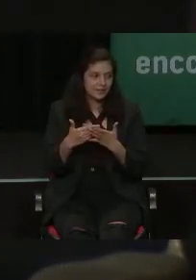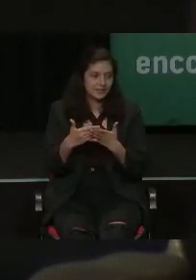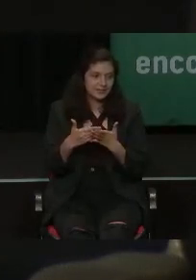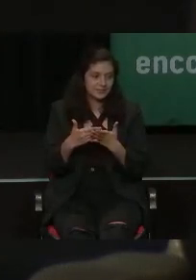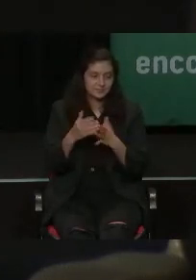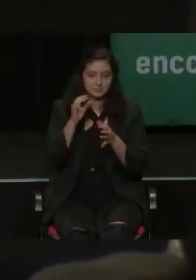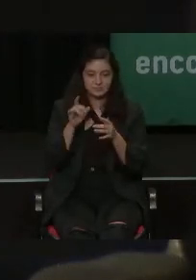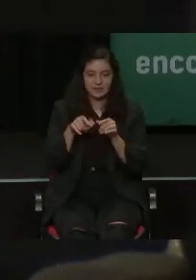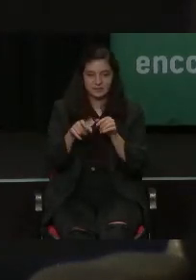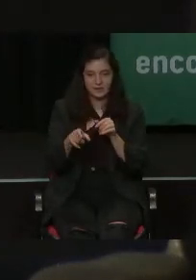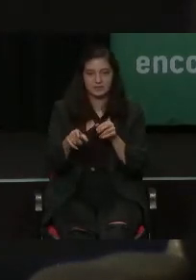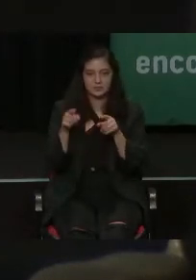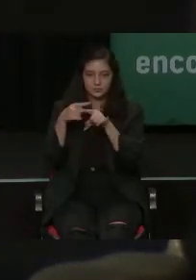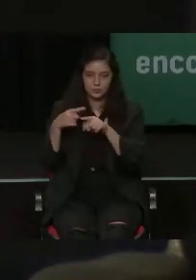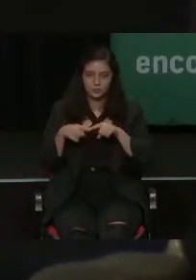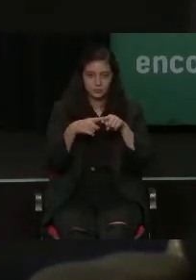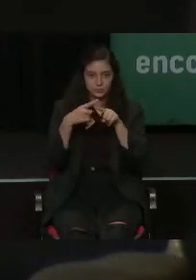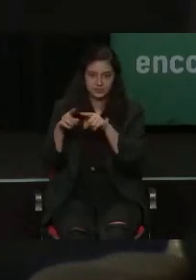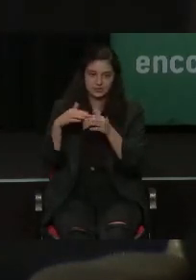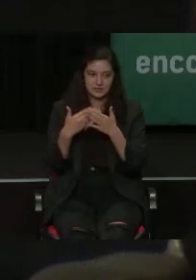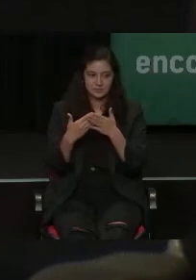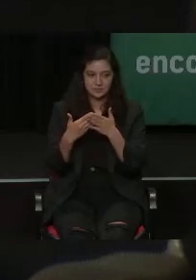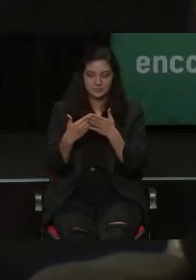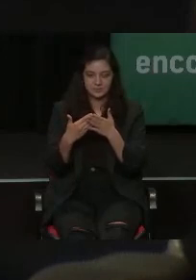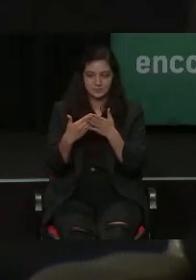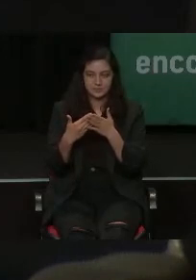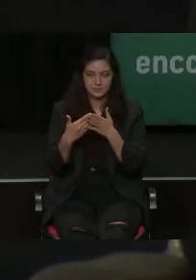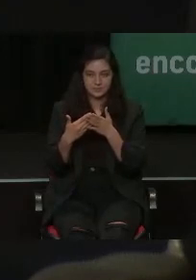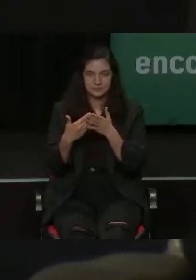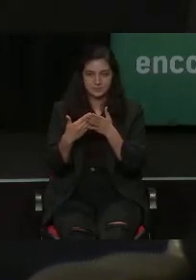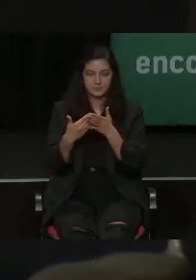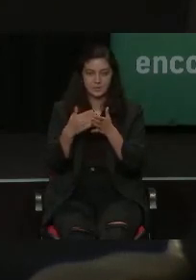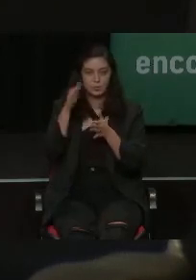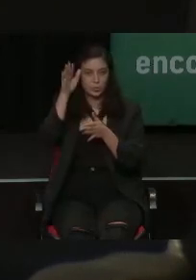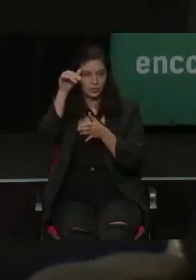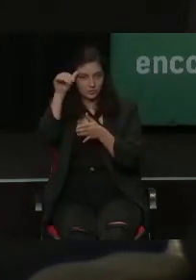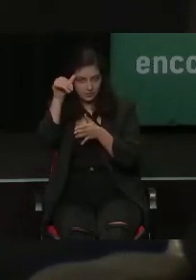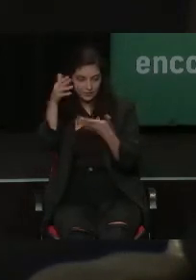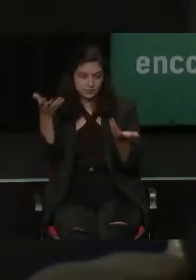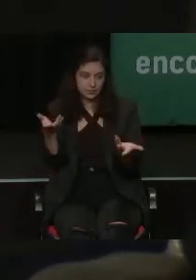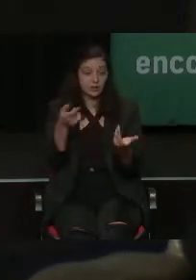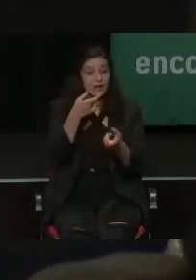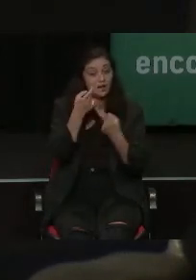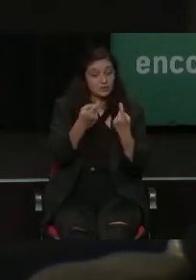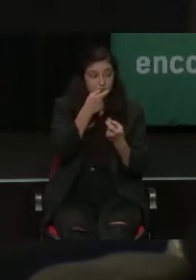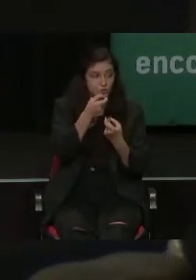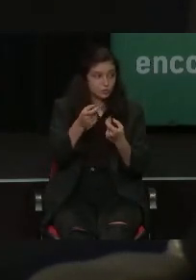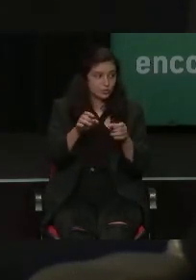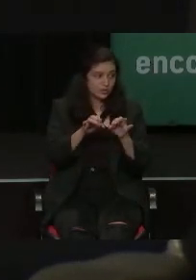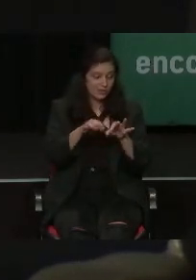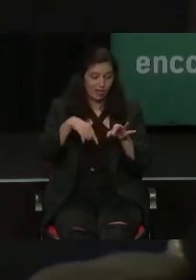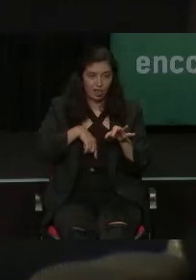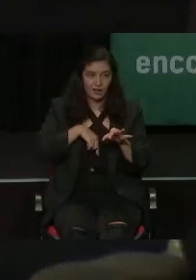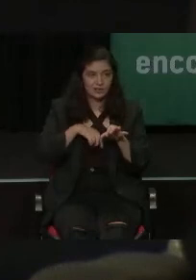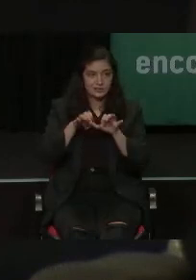bactérias multiresistentes e resistentes às cefalosporinas de terceira geração no animal. E muitas vezes as pessoas tinham exatamente os